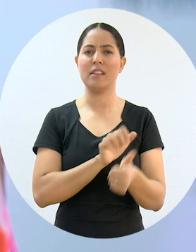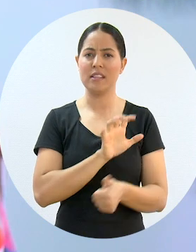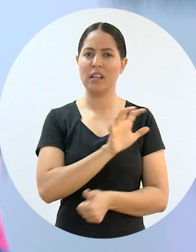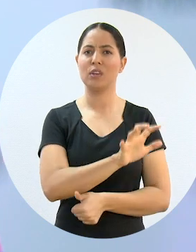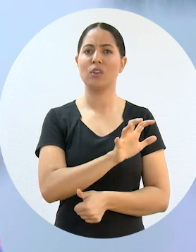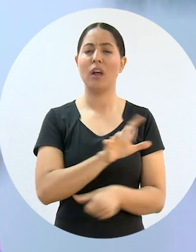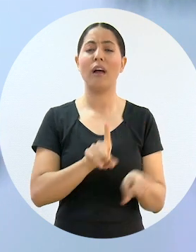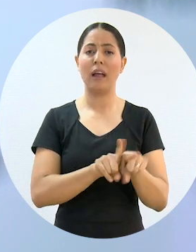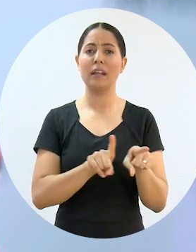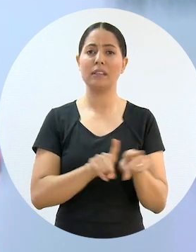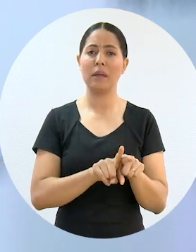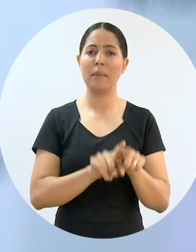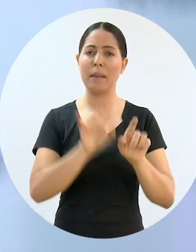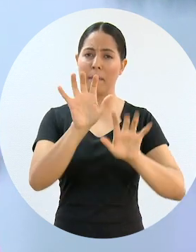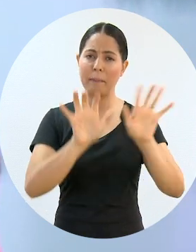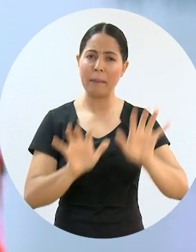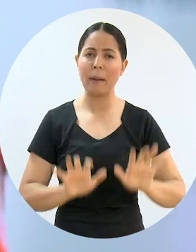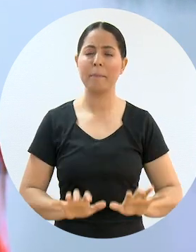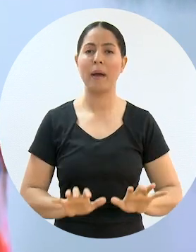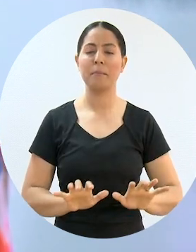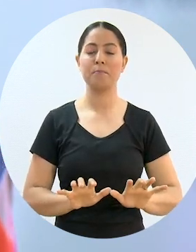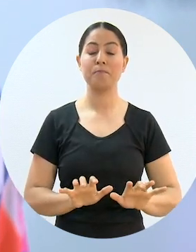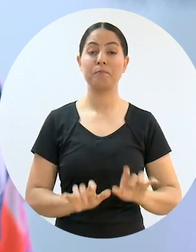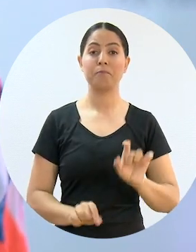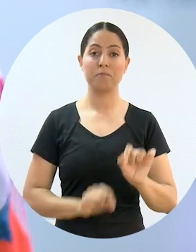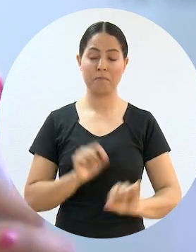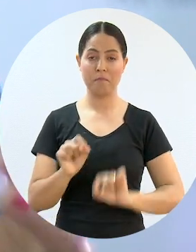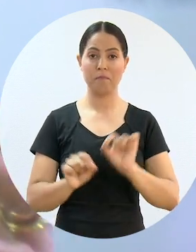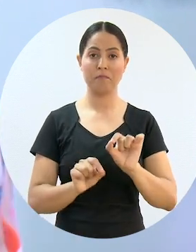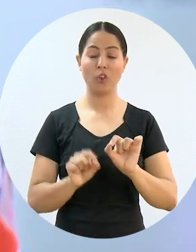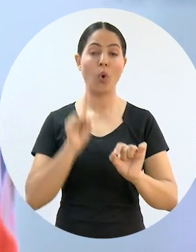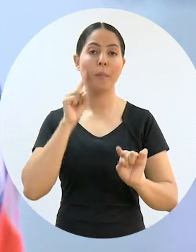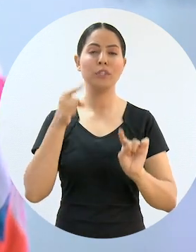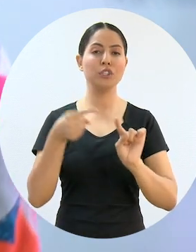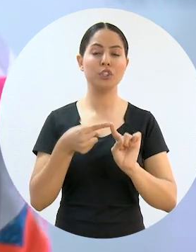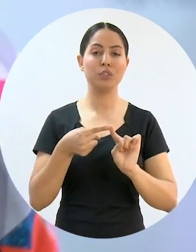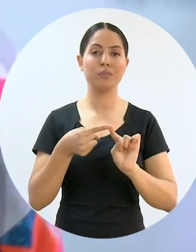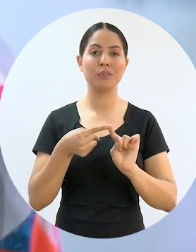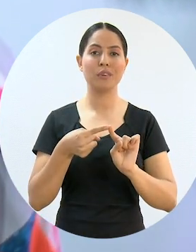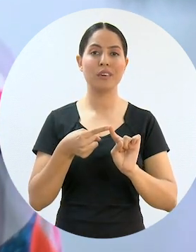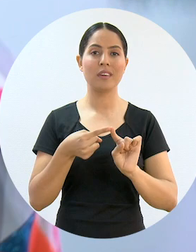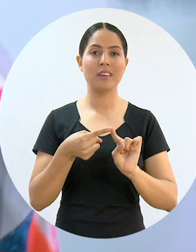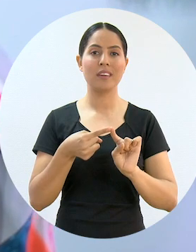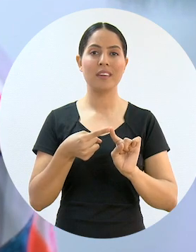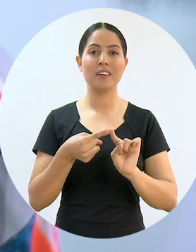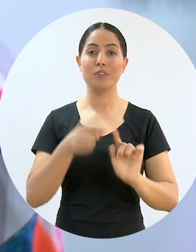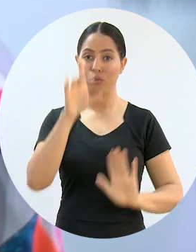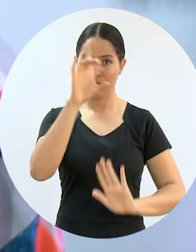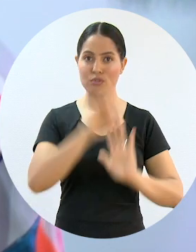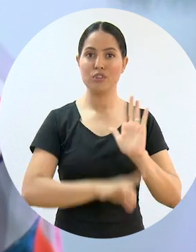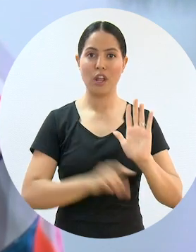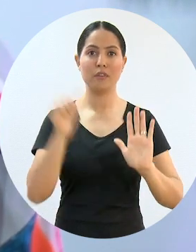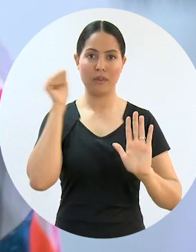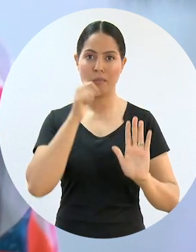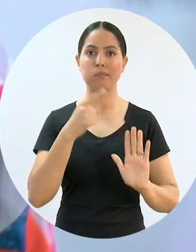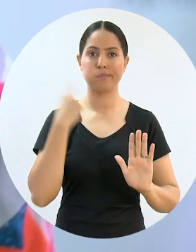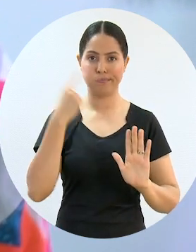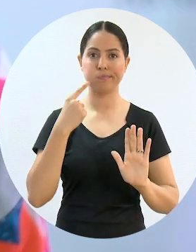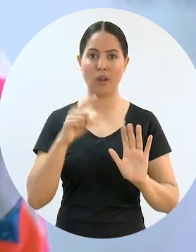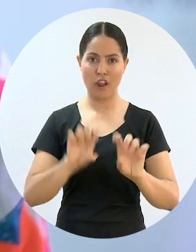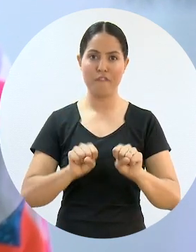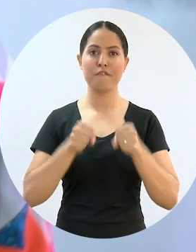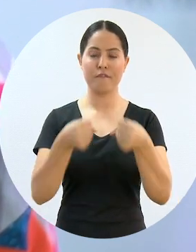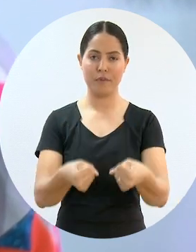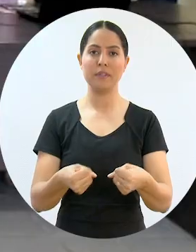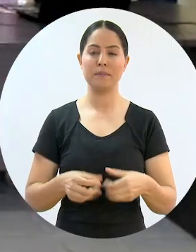aproximação da seccional com as subseções, tendo como base o fortalecimento das prerrogativas da